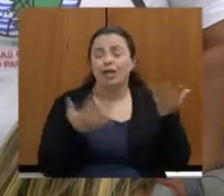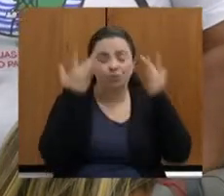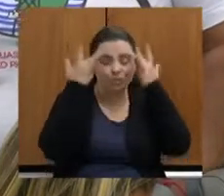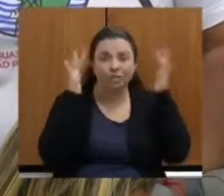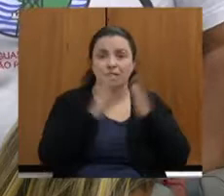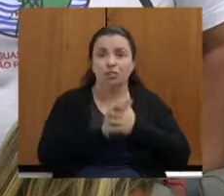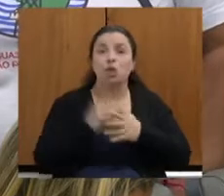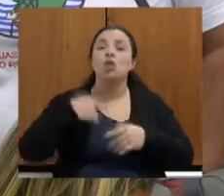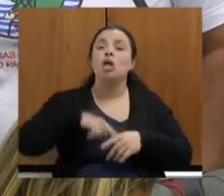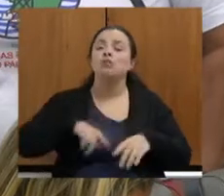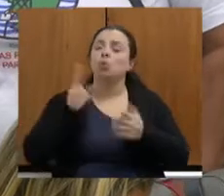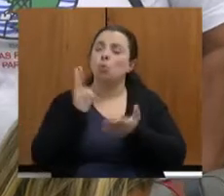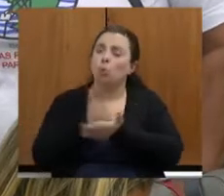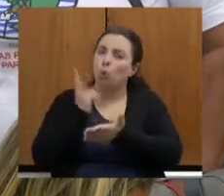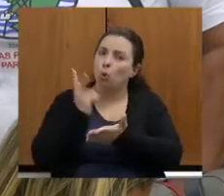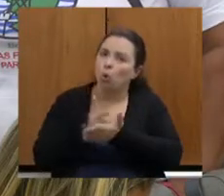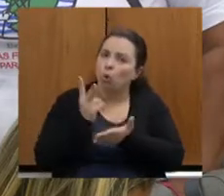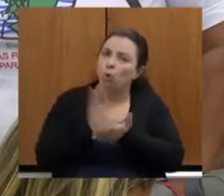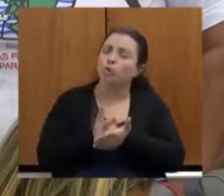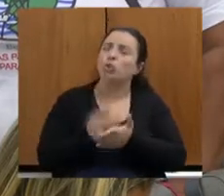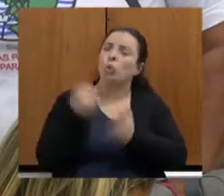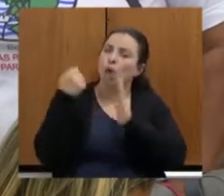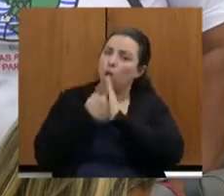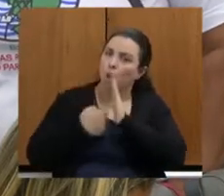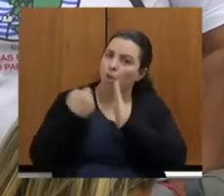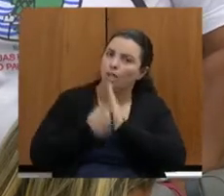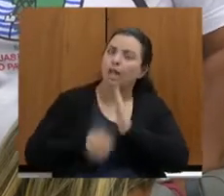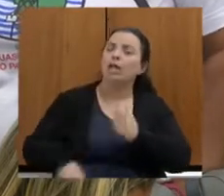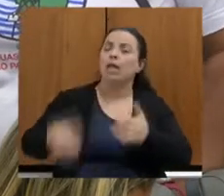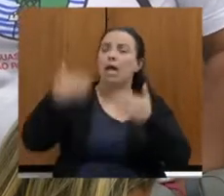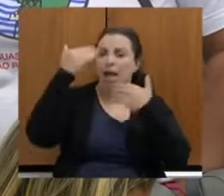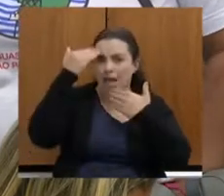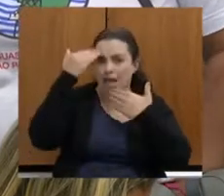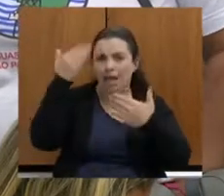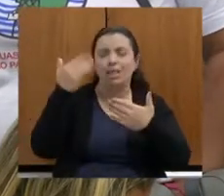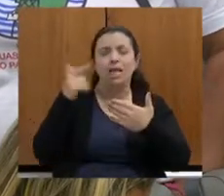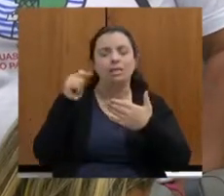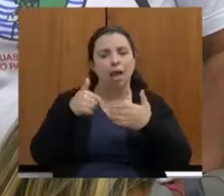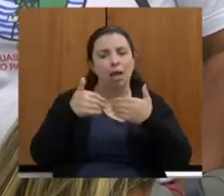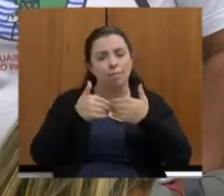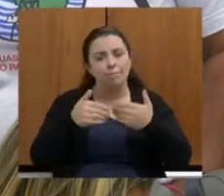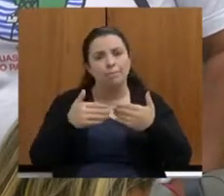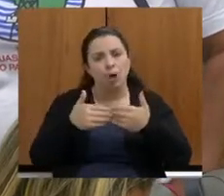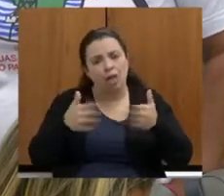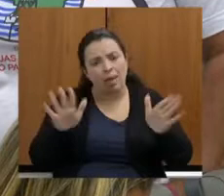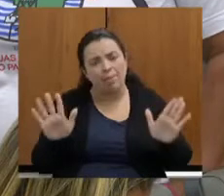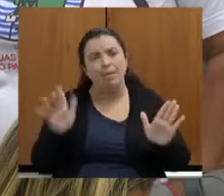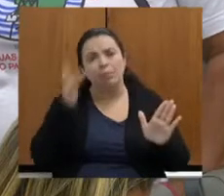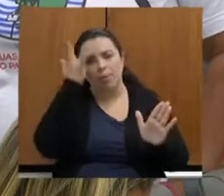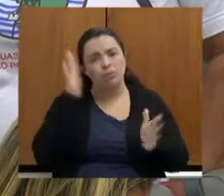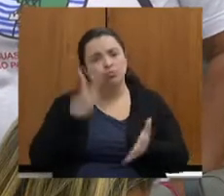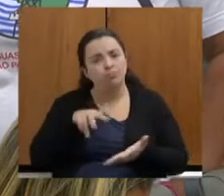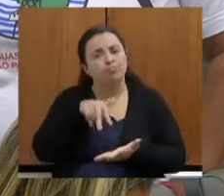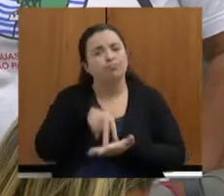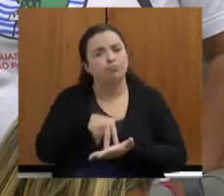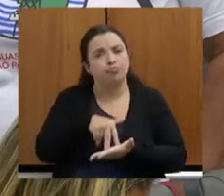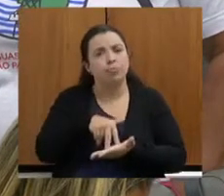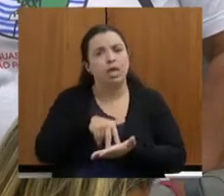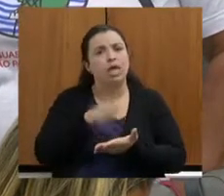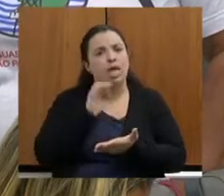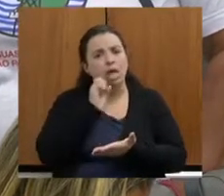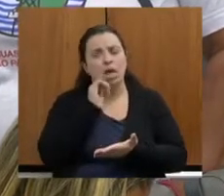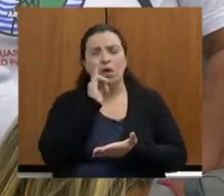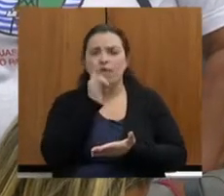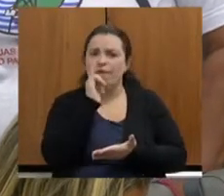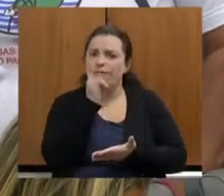né agradecendo né as portas que são abertas para atingir tu falar aquilo que ele sente denunciar aquilo que ele